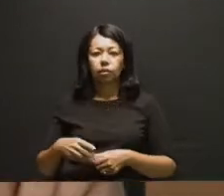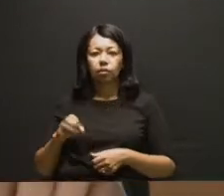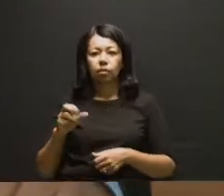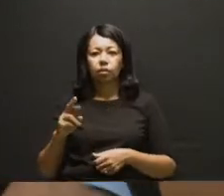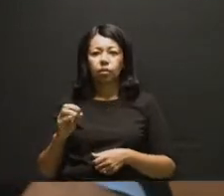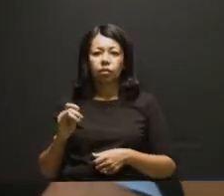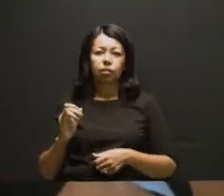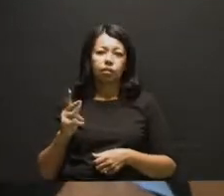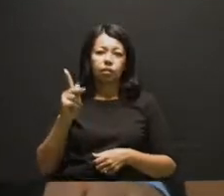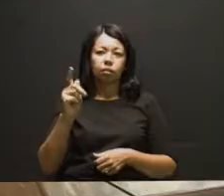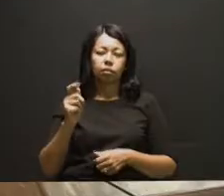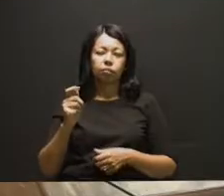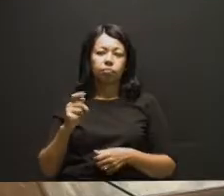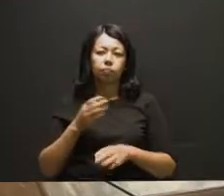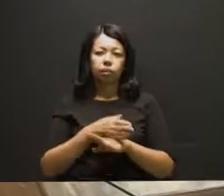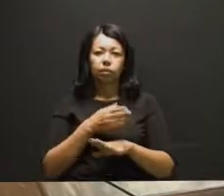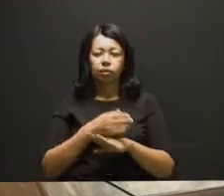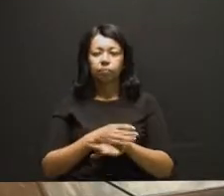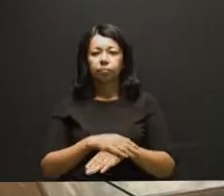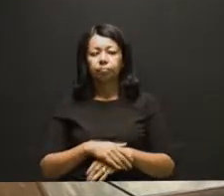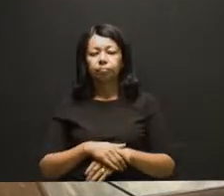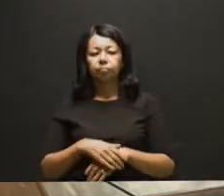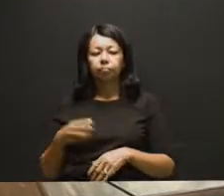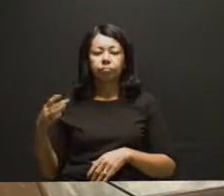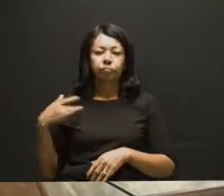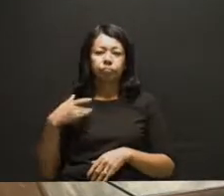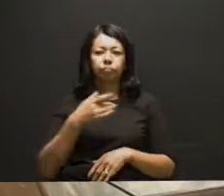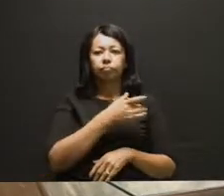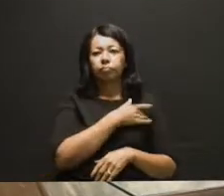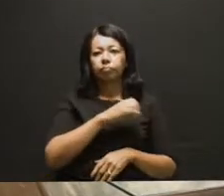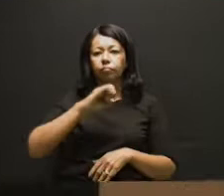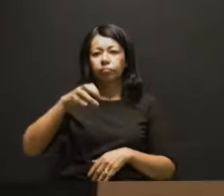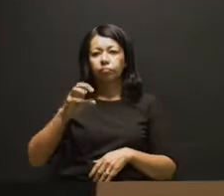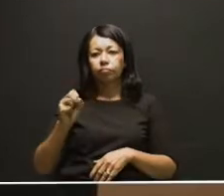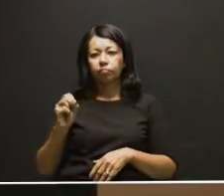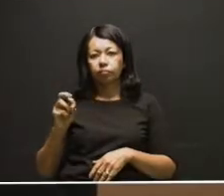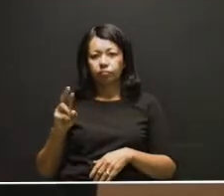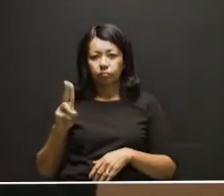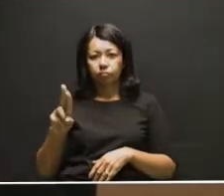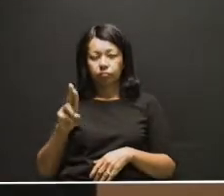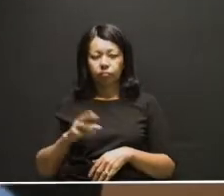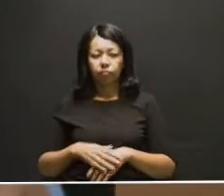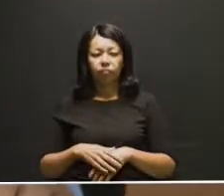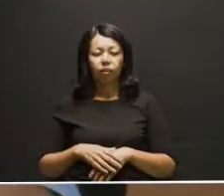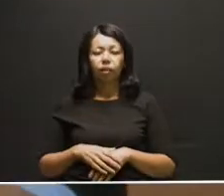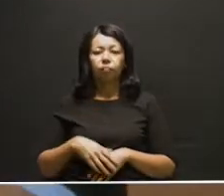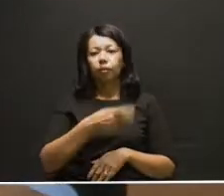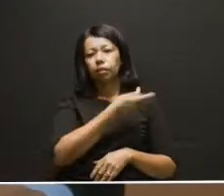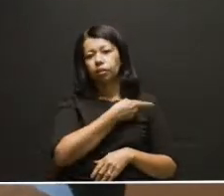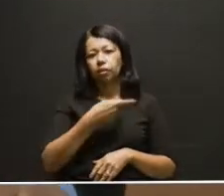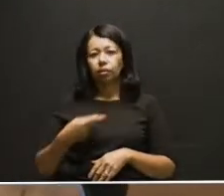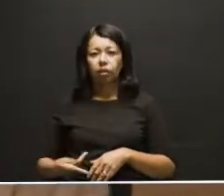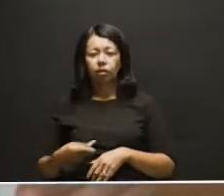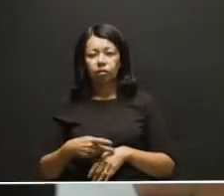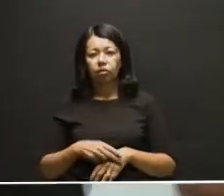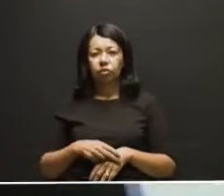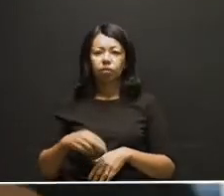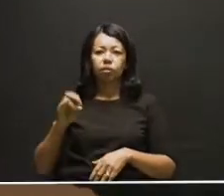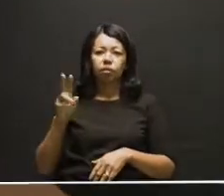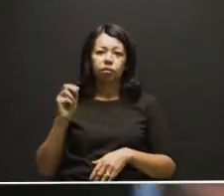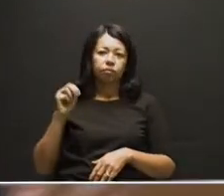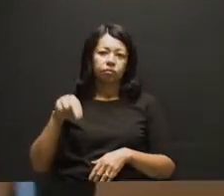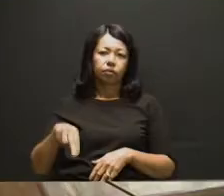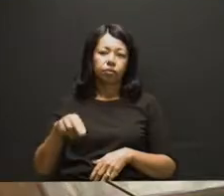comissão de saúde jair ferreira lucas presidente vai ao som batista santos vice-presidente e van da silva